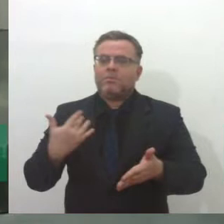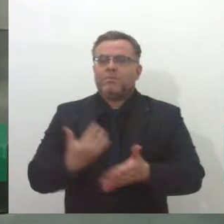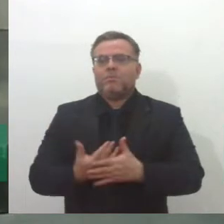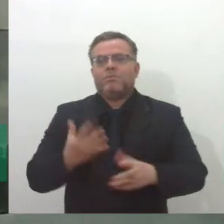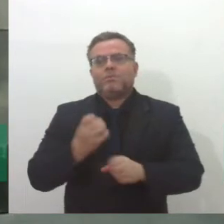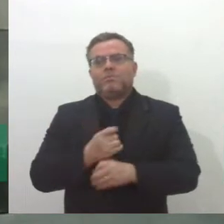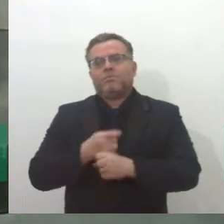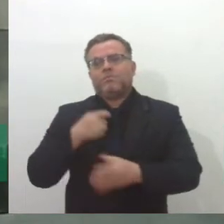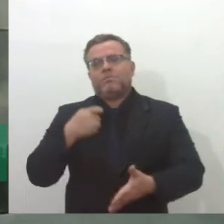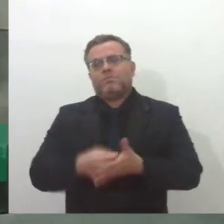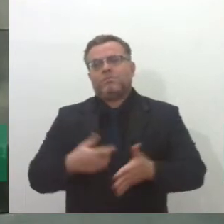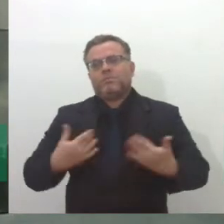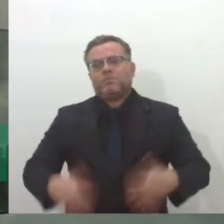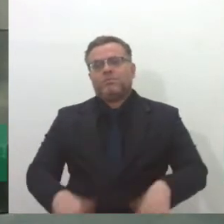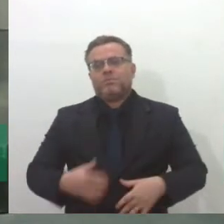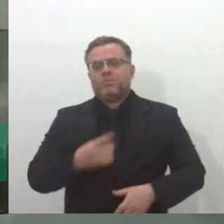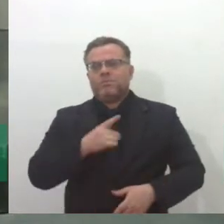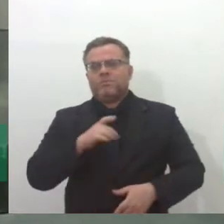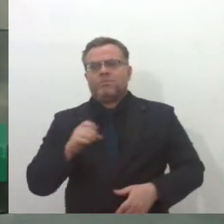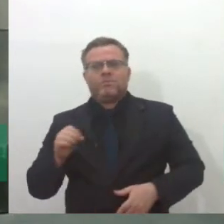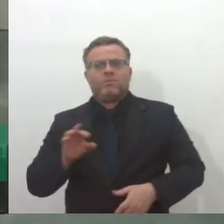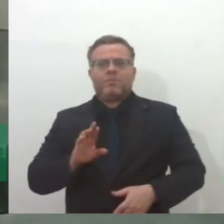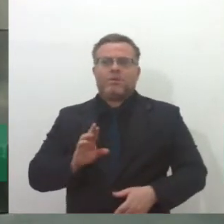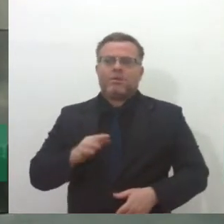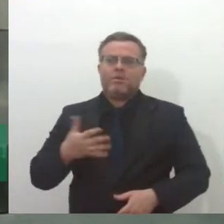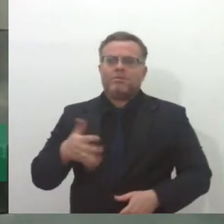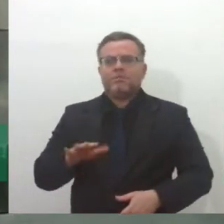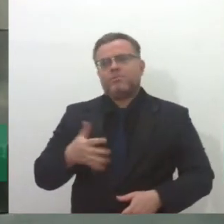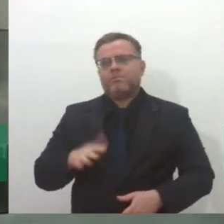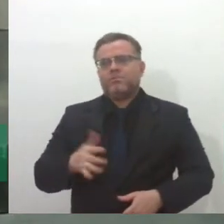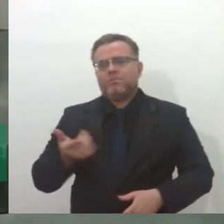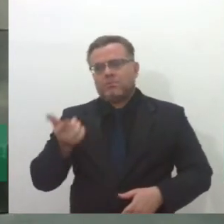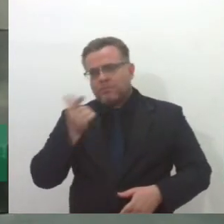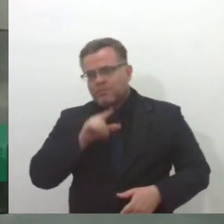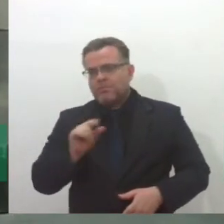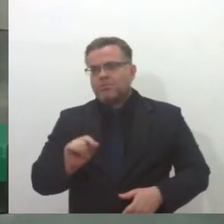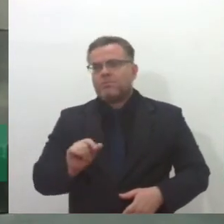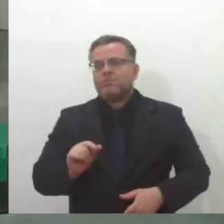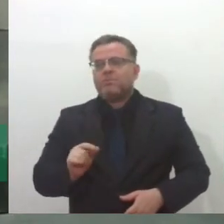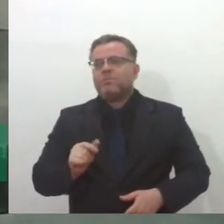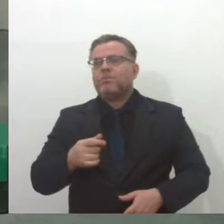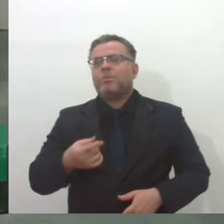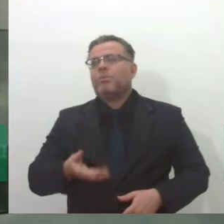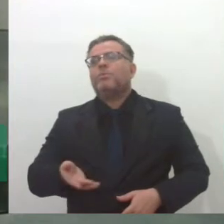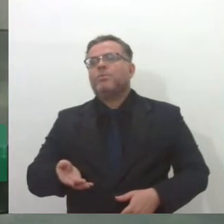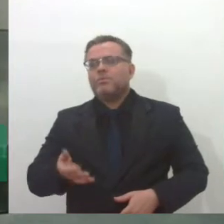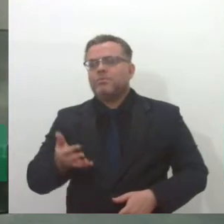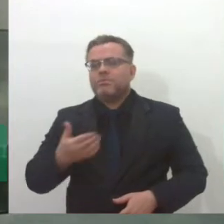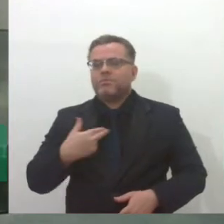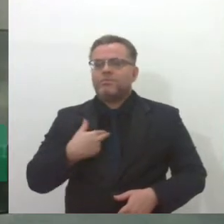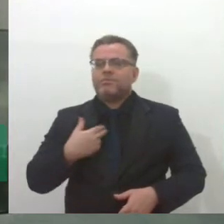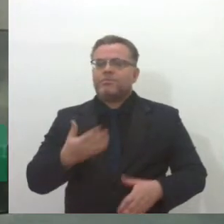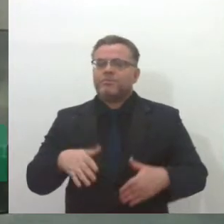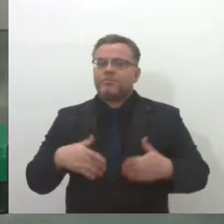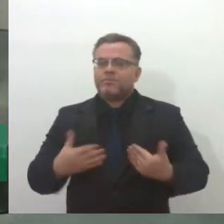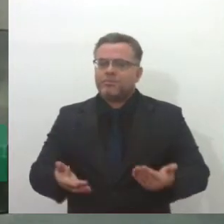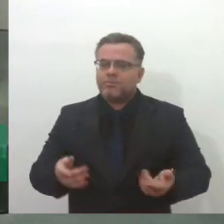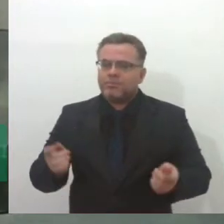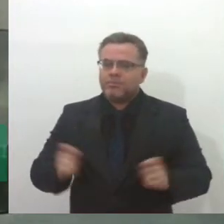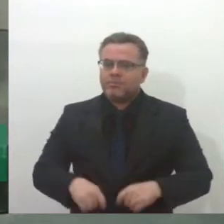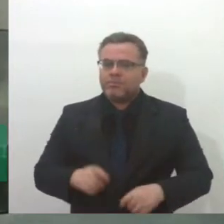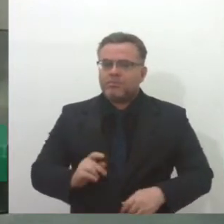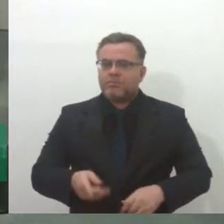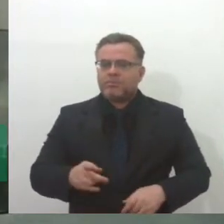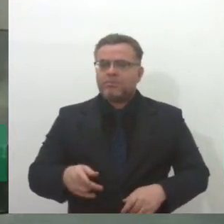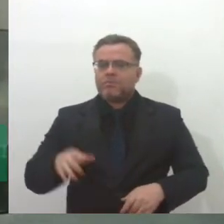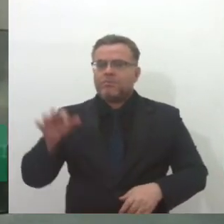de R$100, por exemplo. Você conseguiria dizer para a gente, nesse sentido, qual seria, né, a porcentagem que